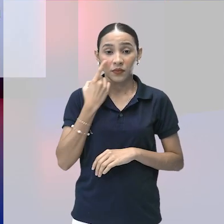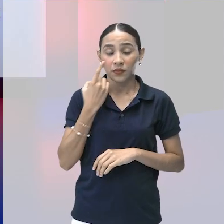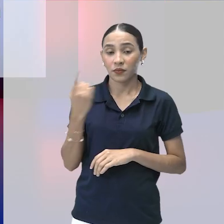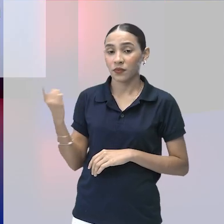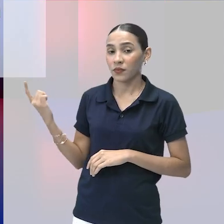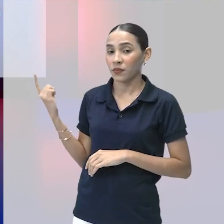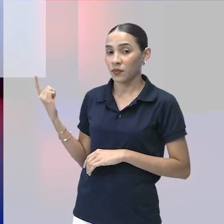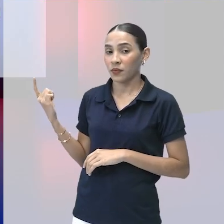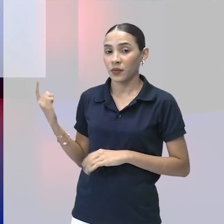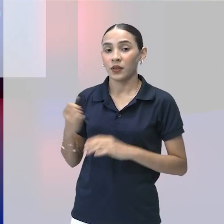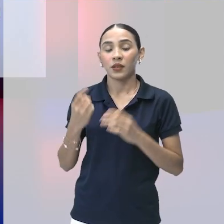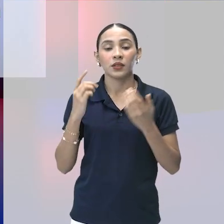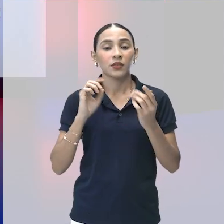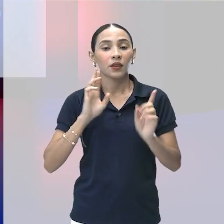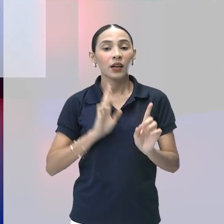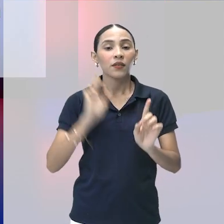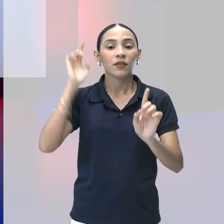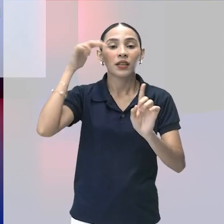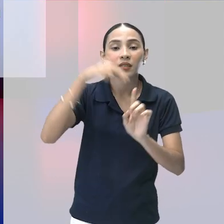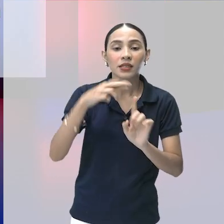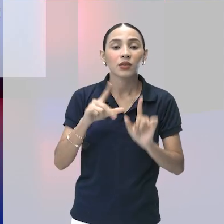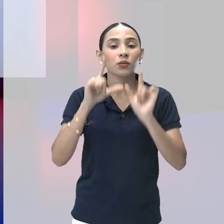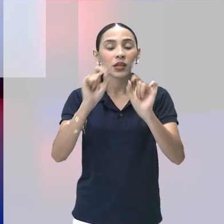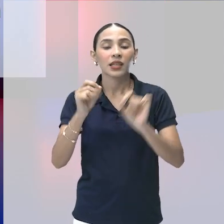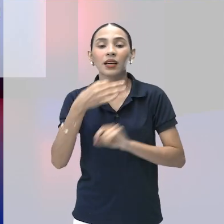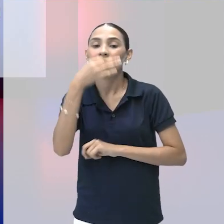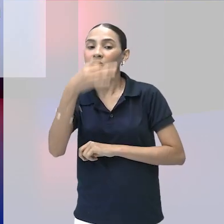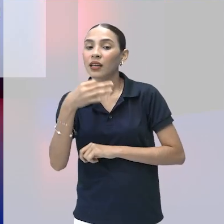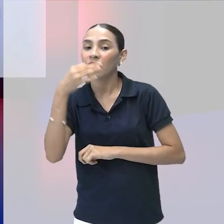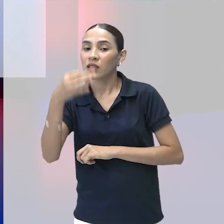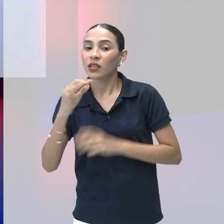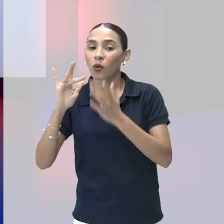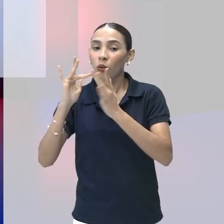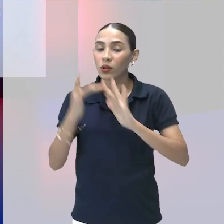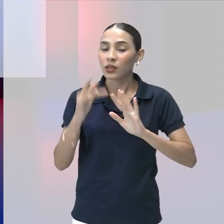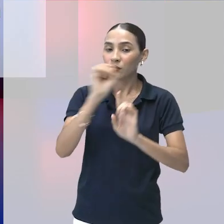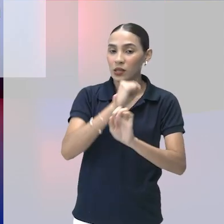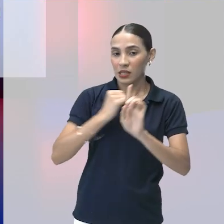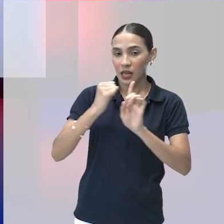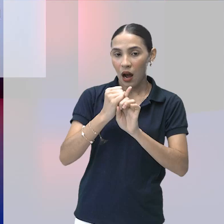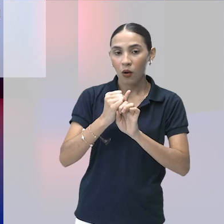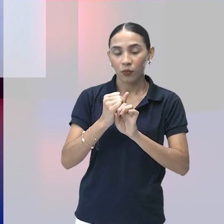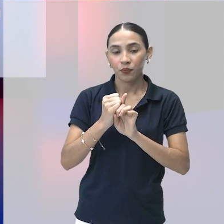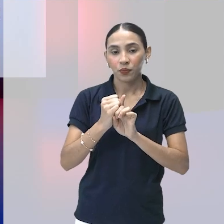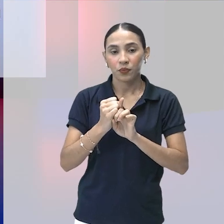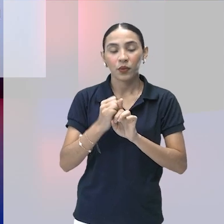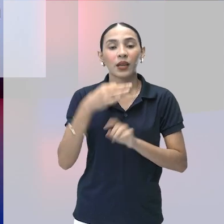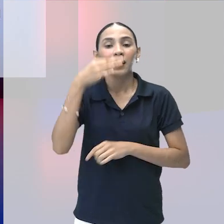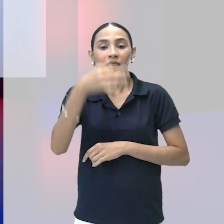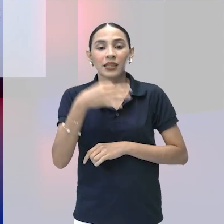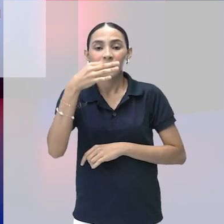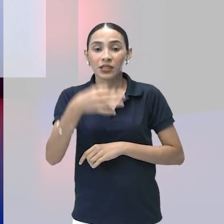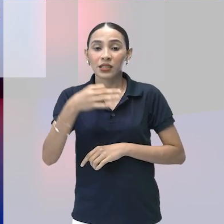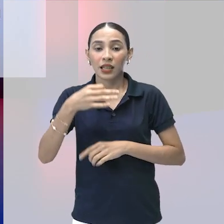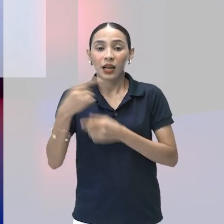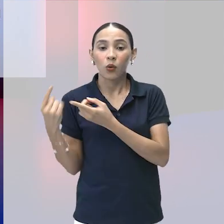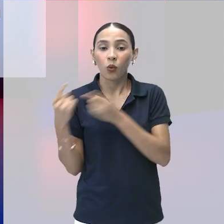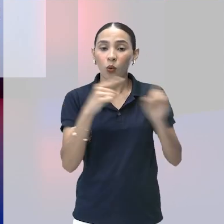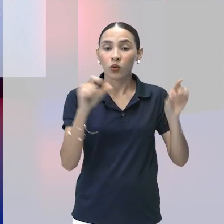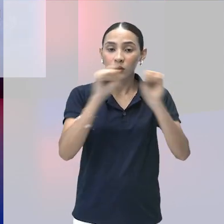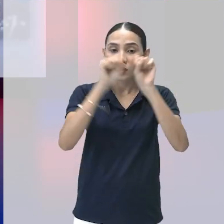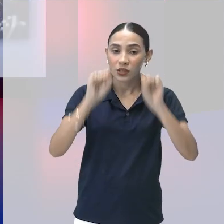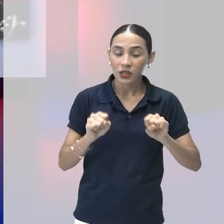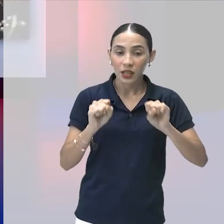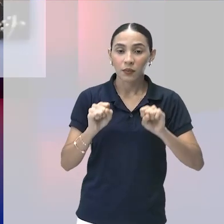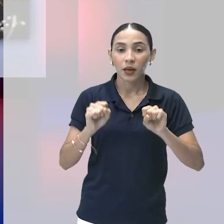só, aqui ele já fazia uma crítica ao contexto social da época, ou seja, uma crítica à ditadura